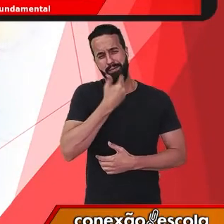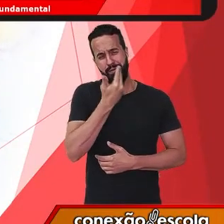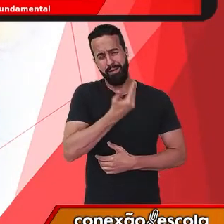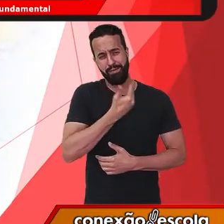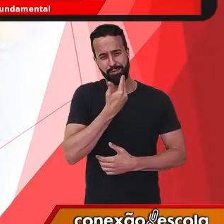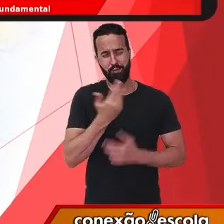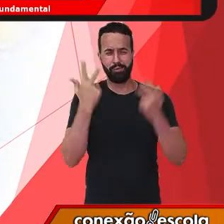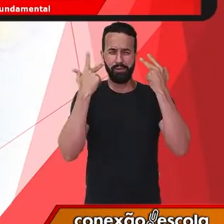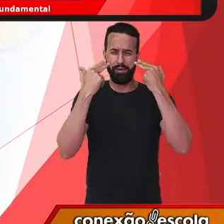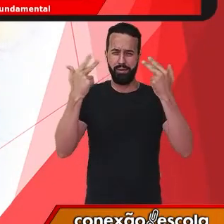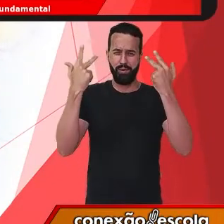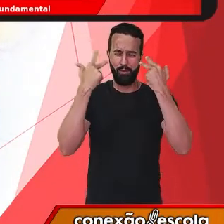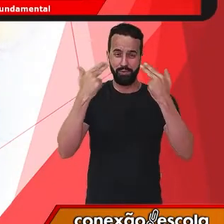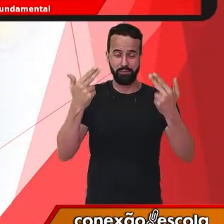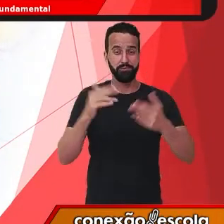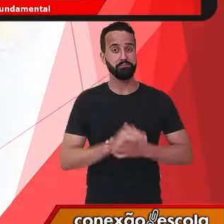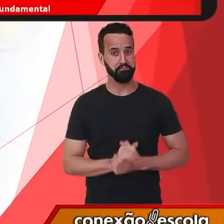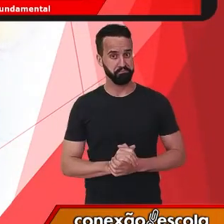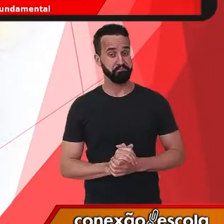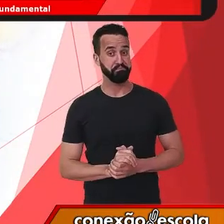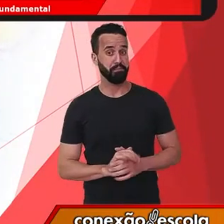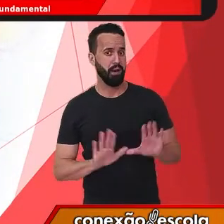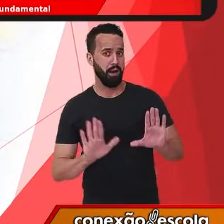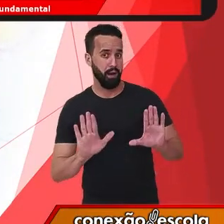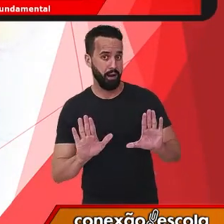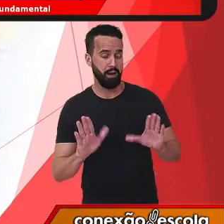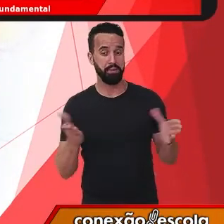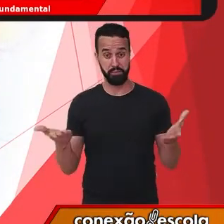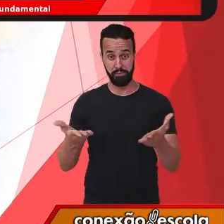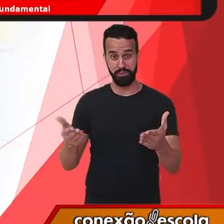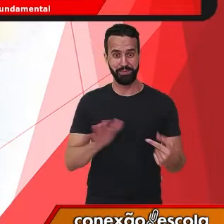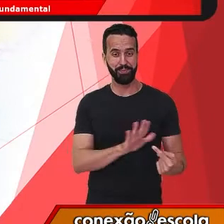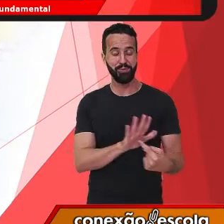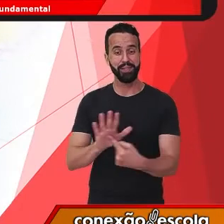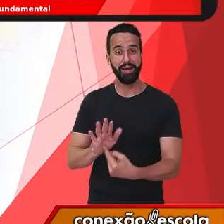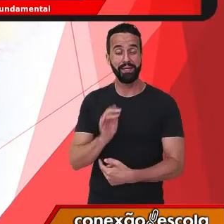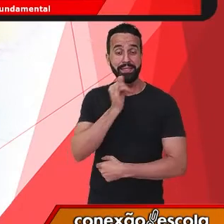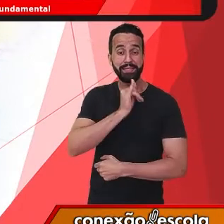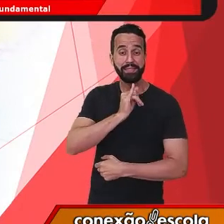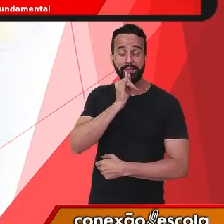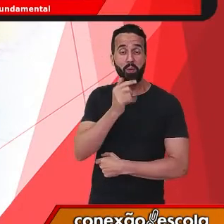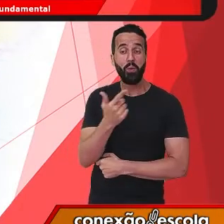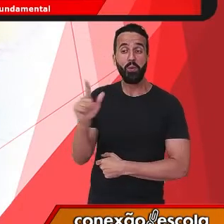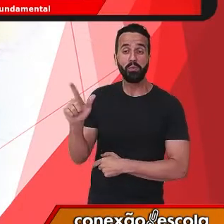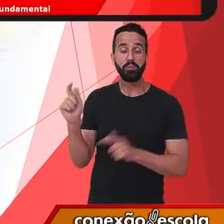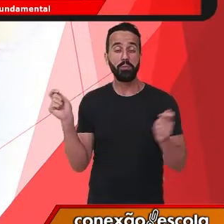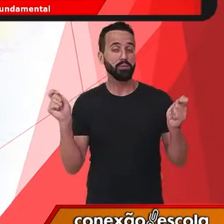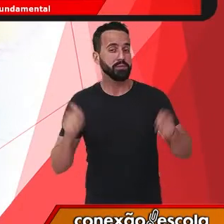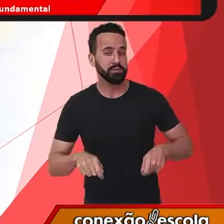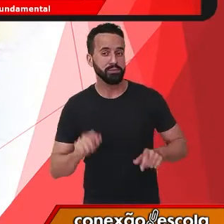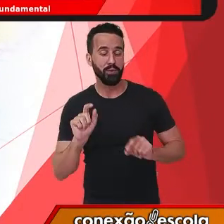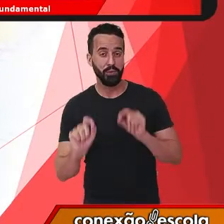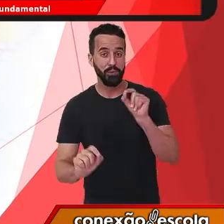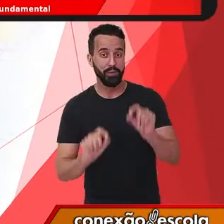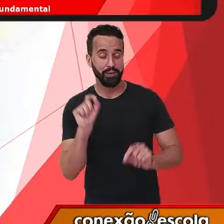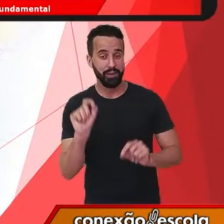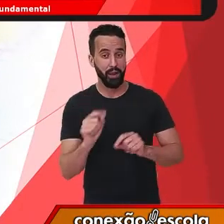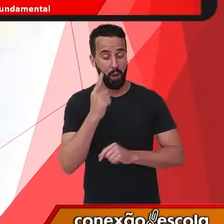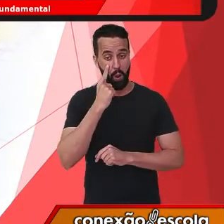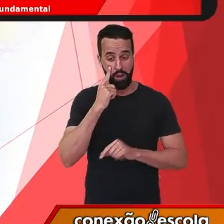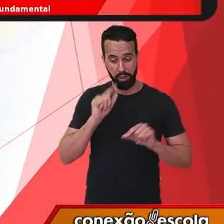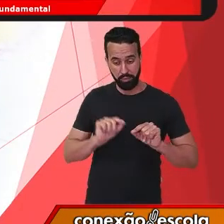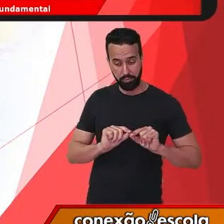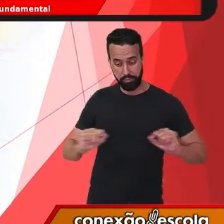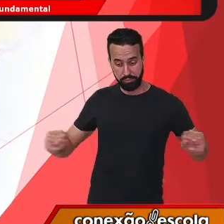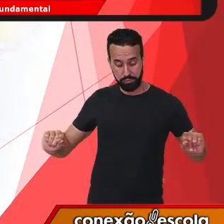tranquilo vou mostrar agora para vocês mais um exemplo com uma outra possibilidade de escala